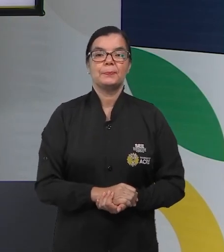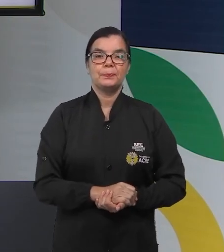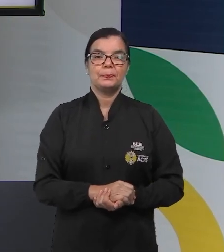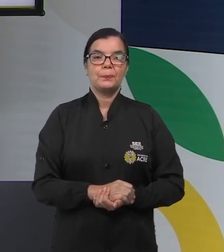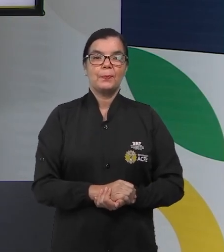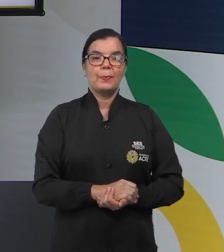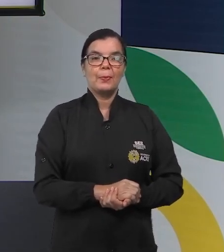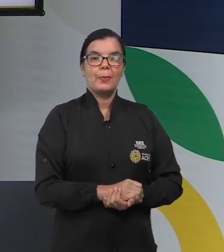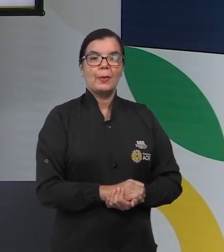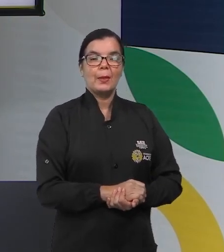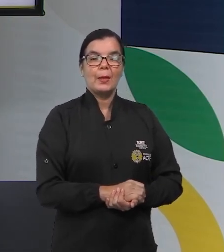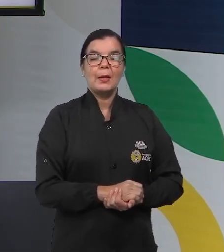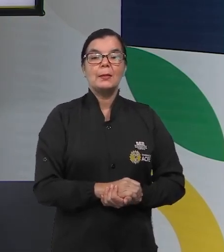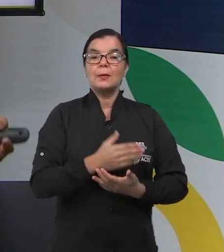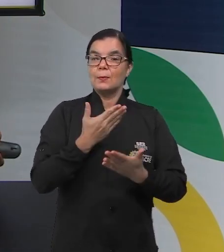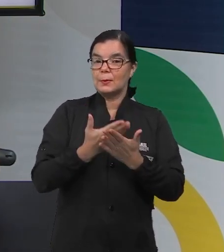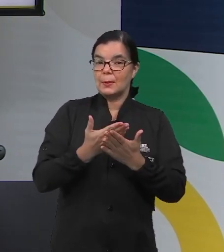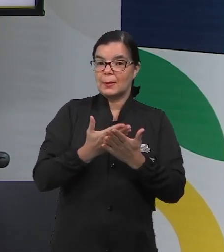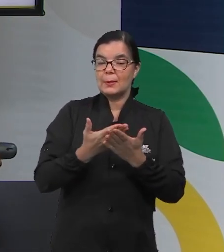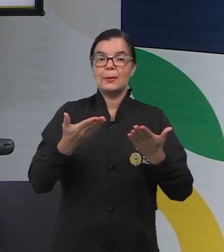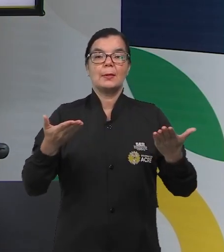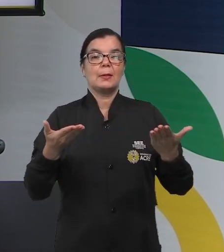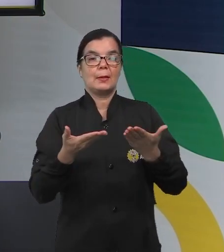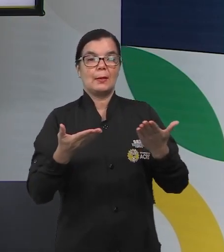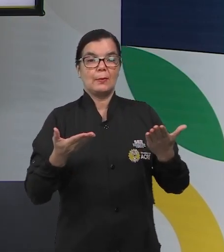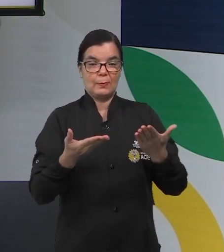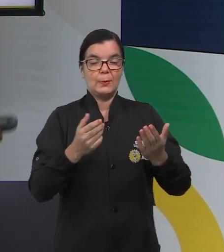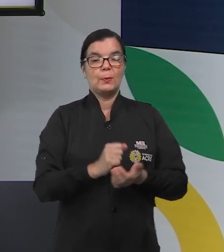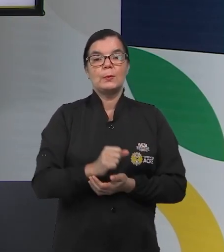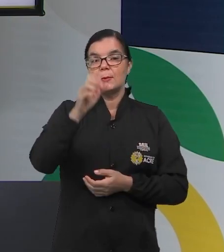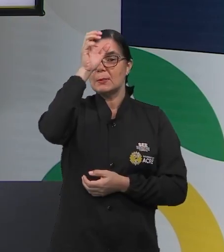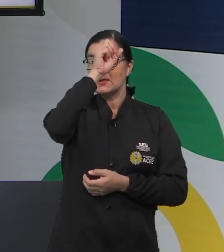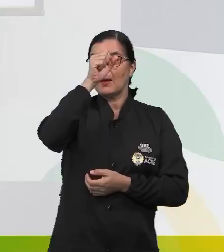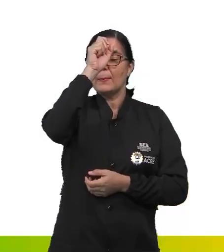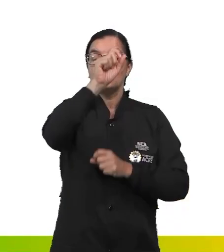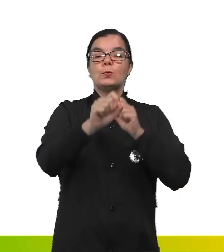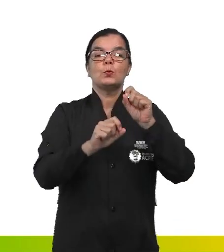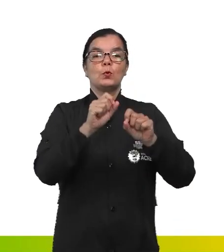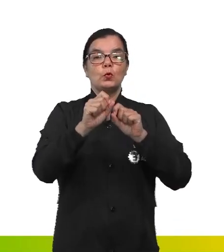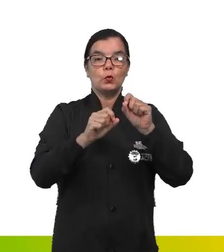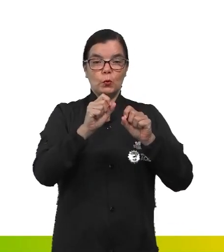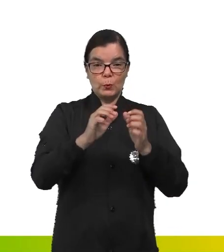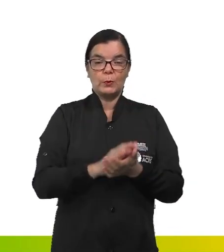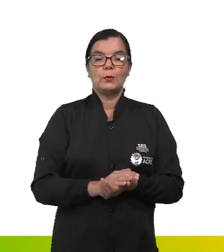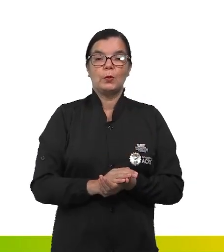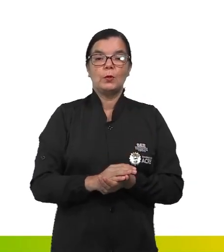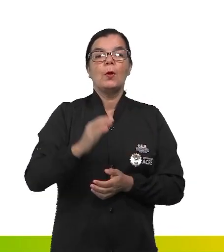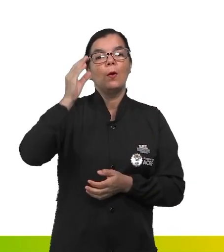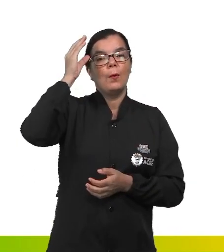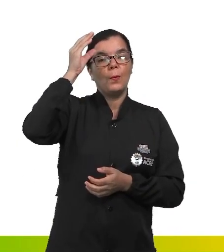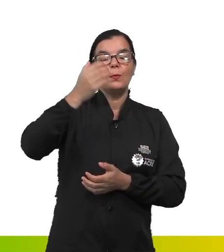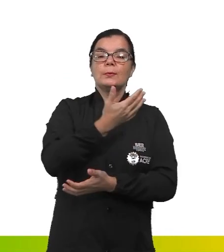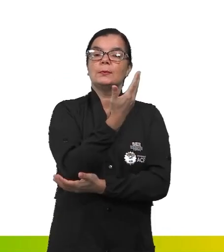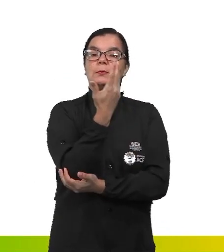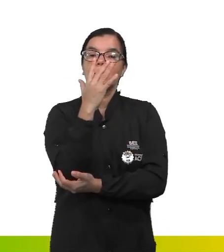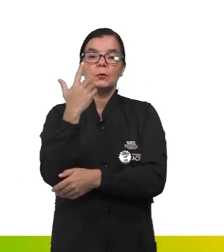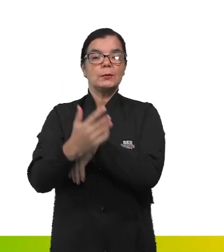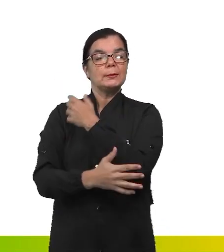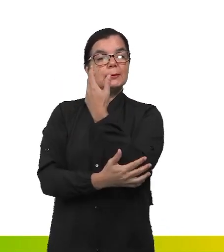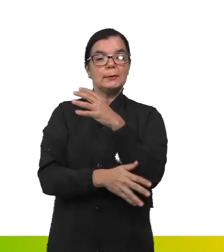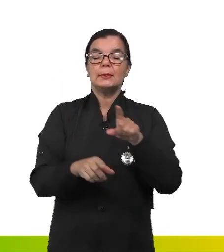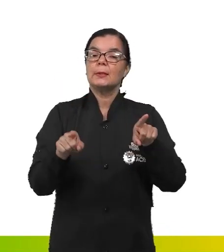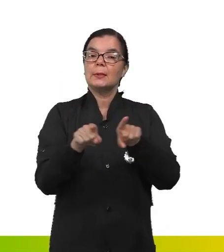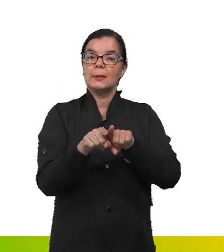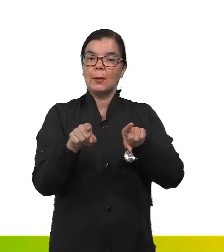Então, na nossa aula de hoje, aprendeu sobre consciência ecológica e